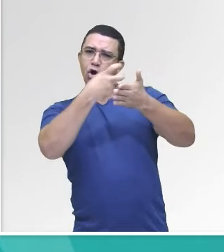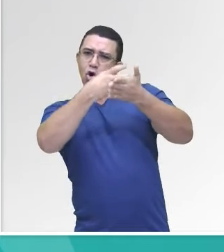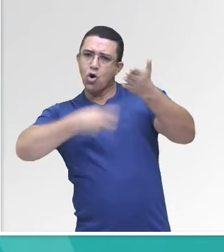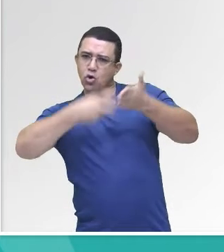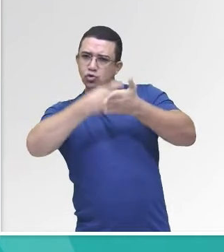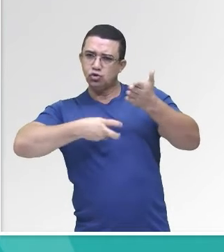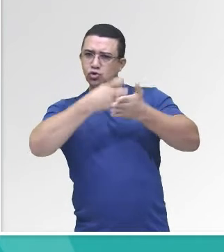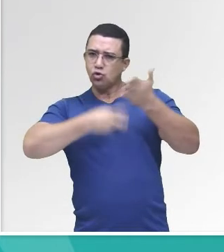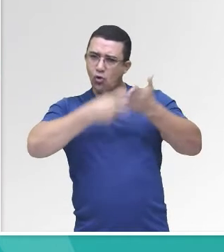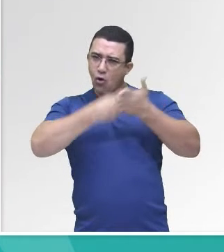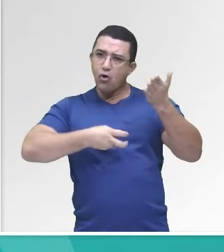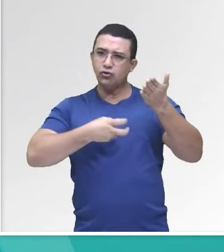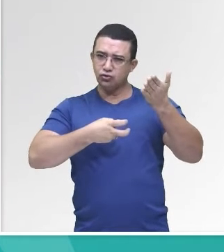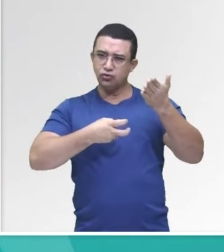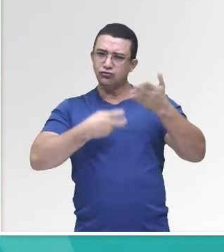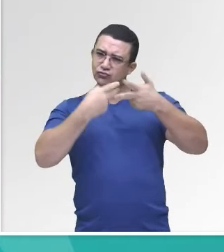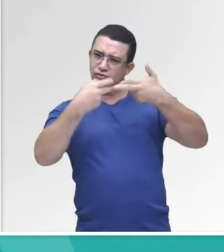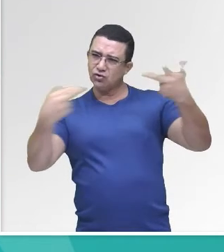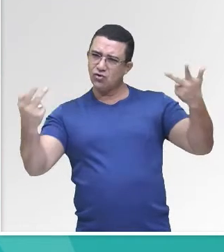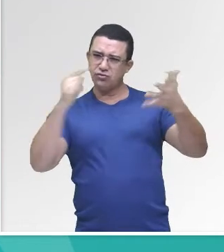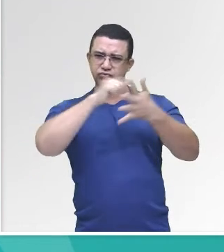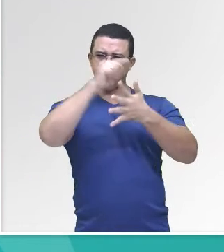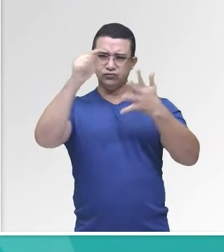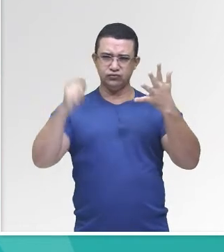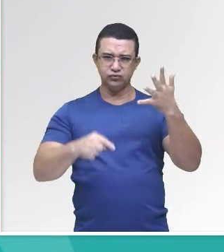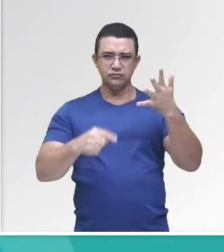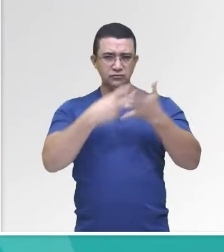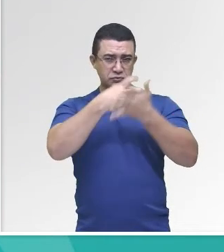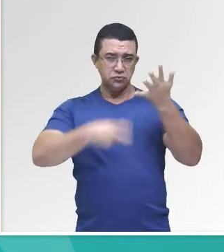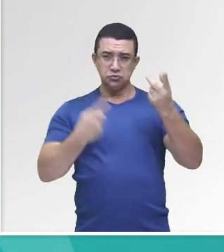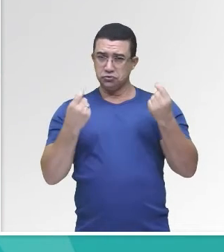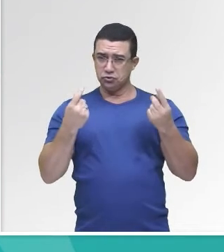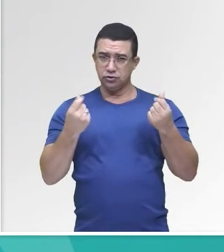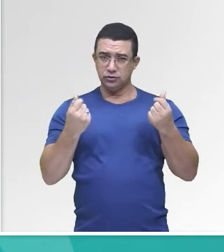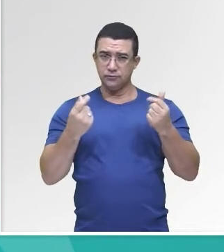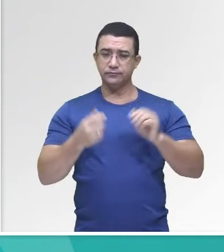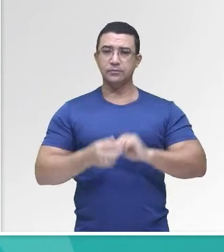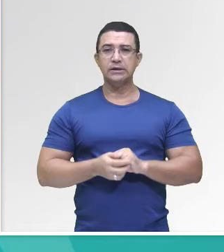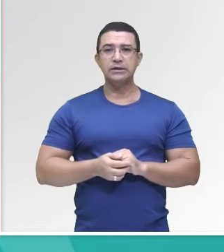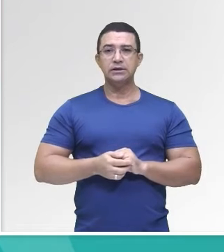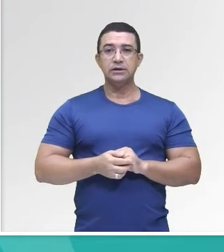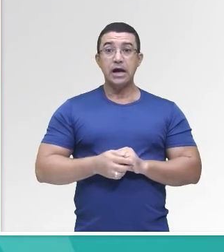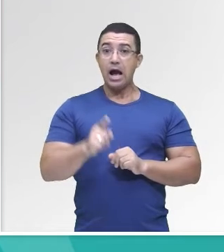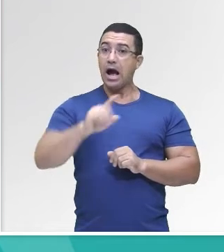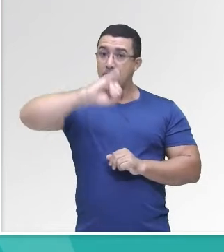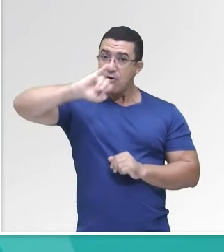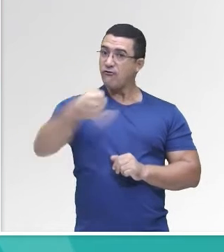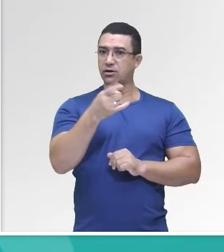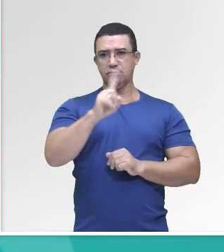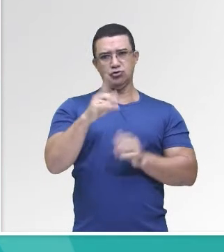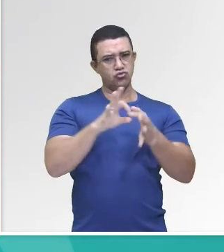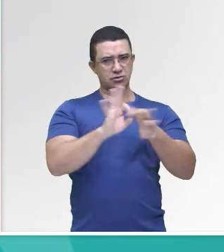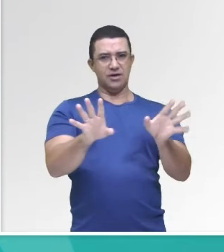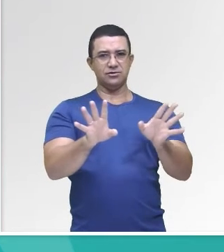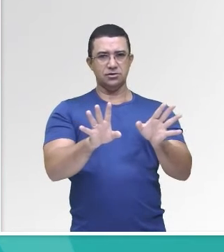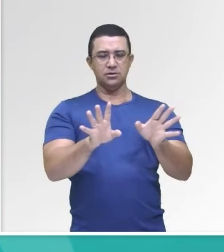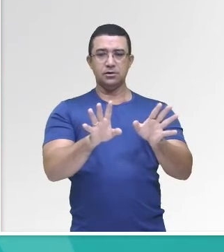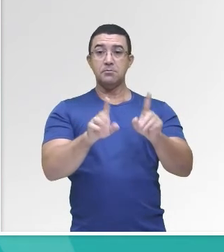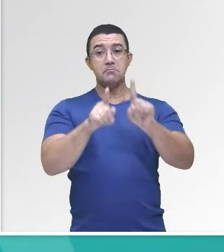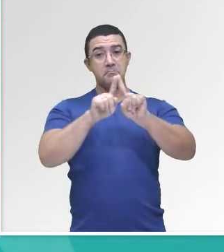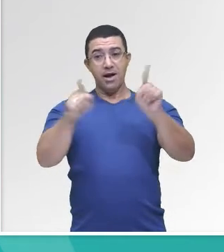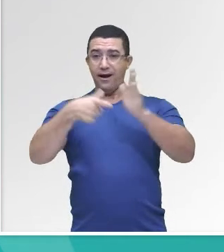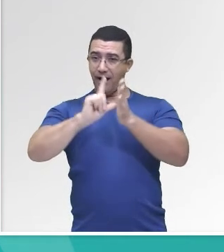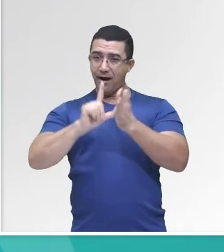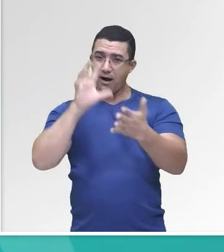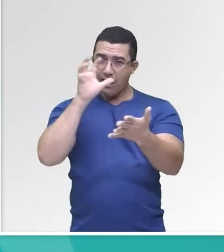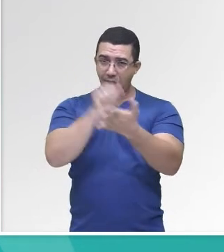ofertas, gangas y chollos. No los dejes escapar. Regístrate para